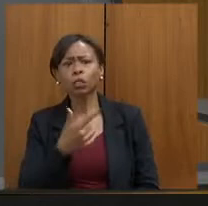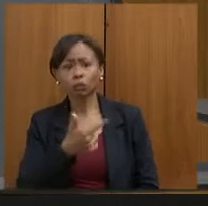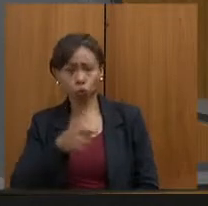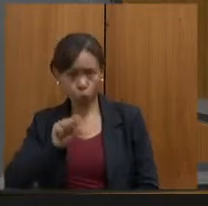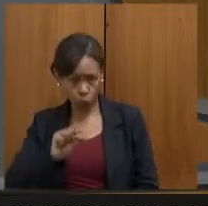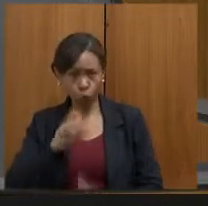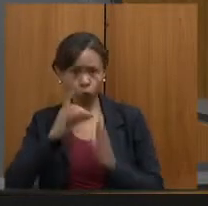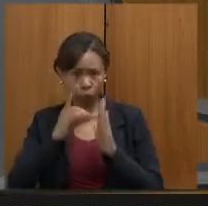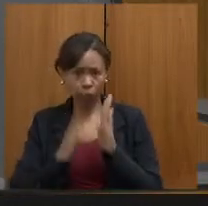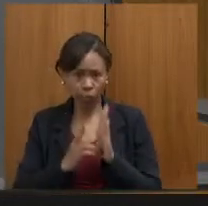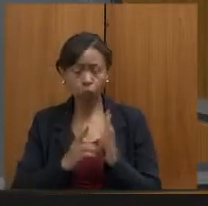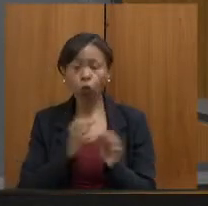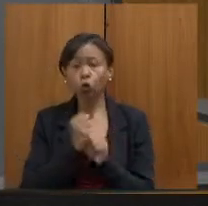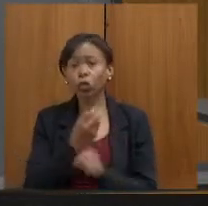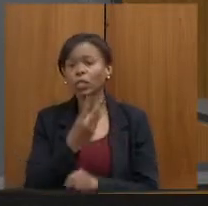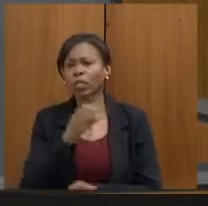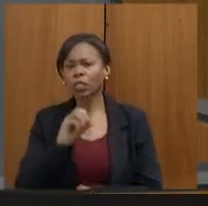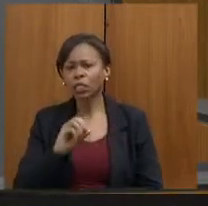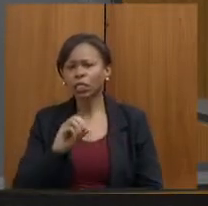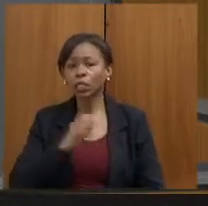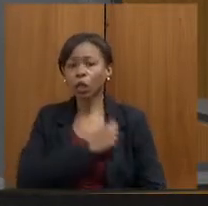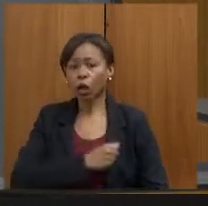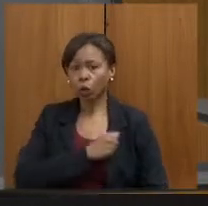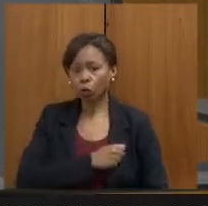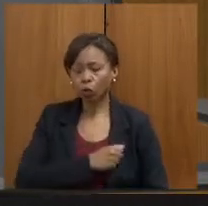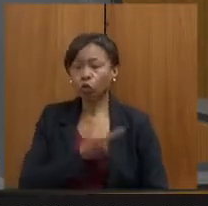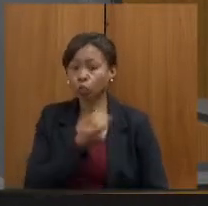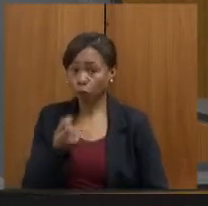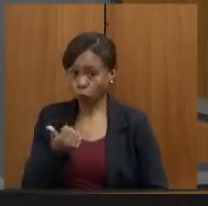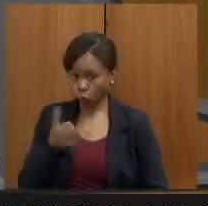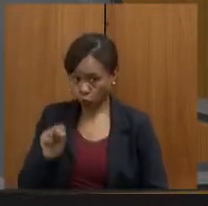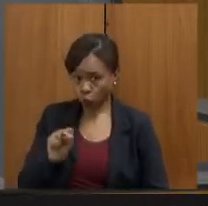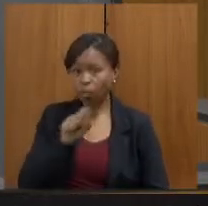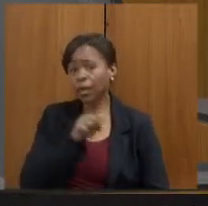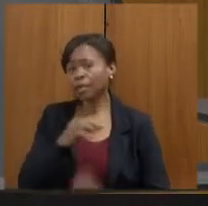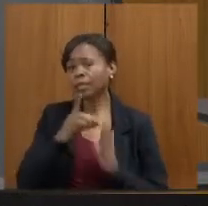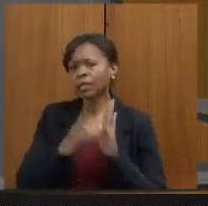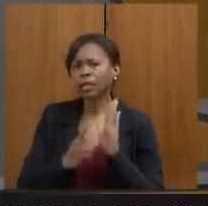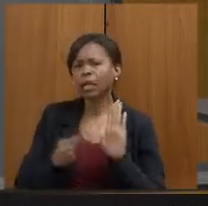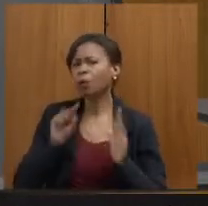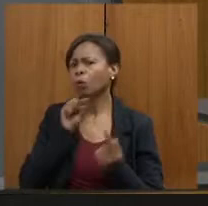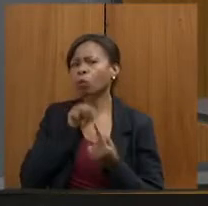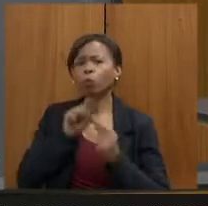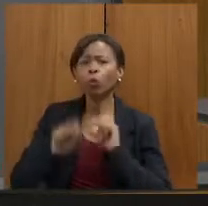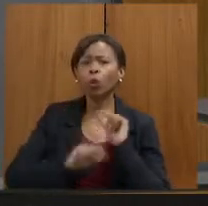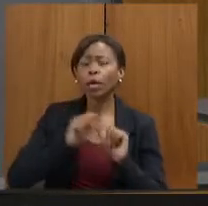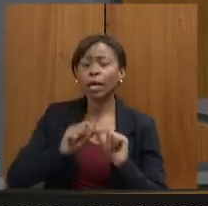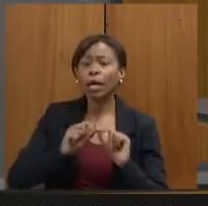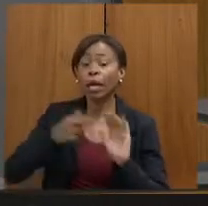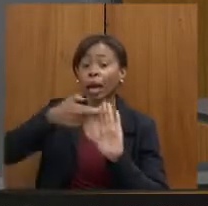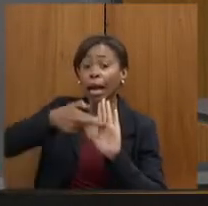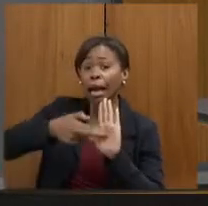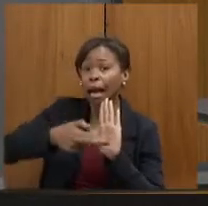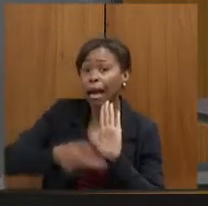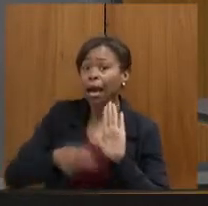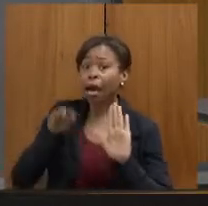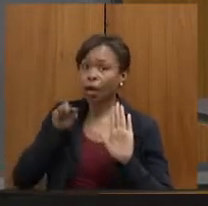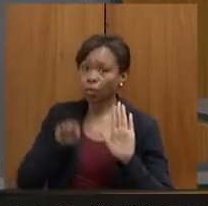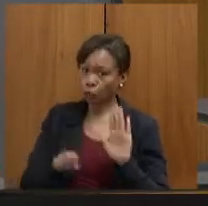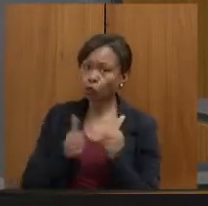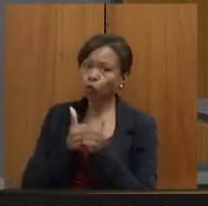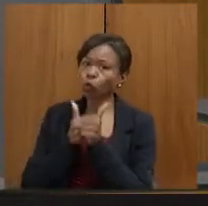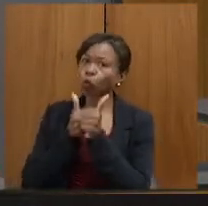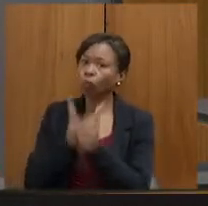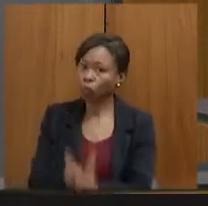428 de 30 do oito de 2018 ele vem regulamentar este acompanhamento com passos a